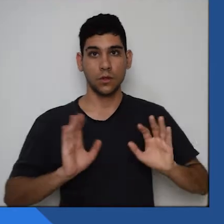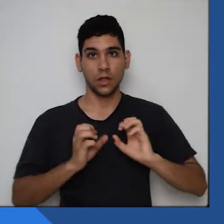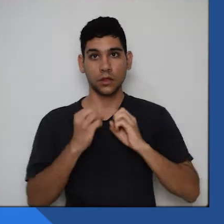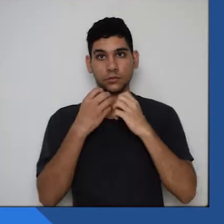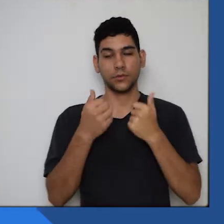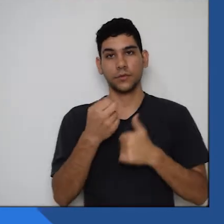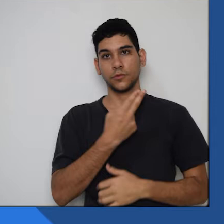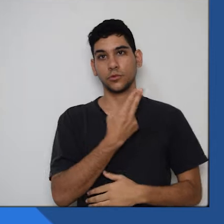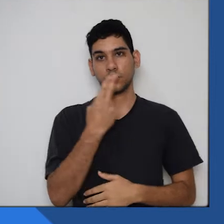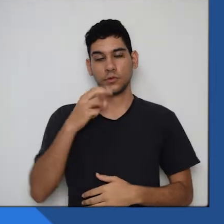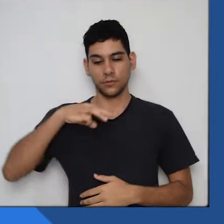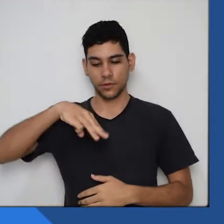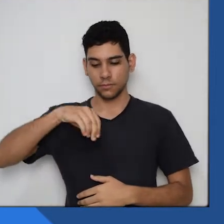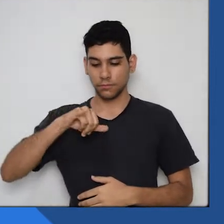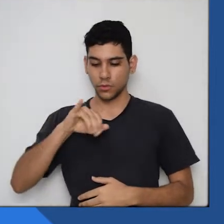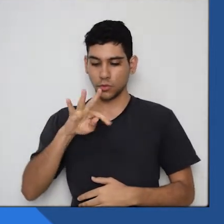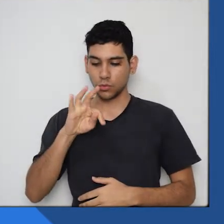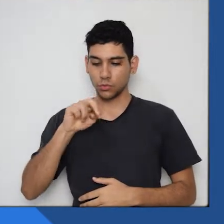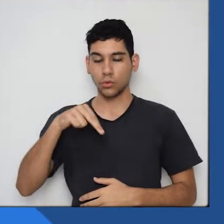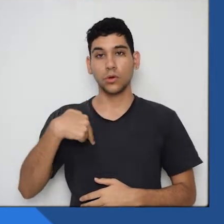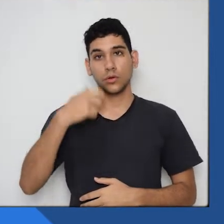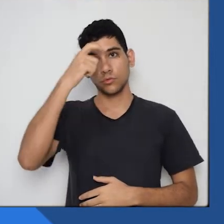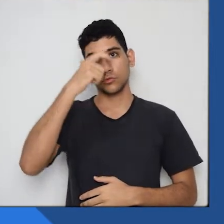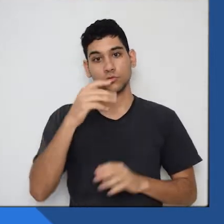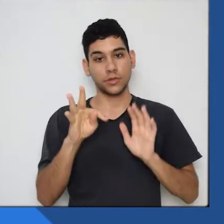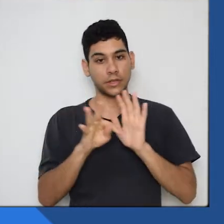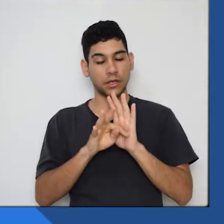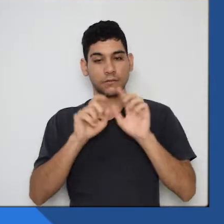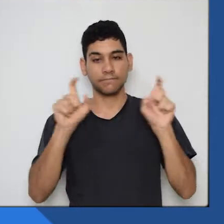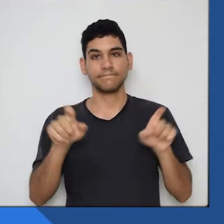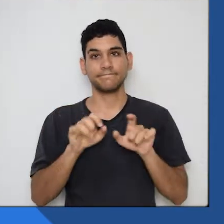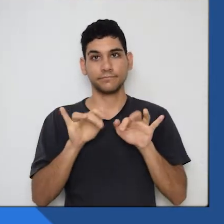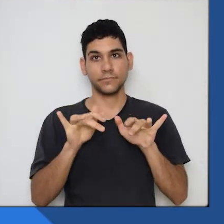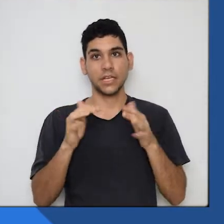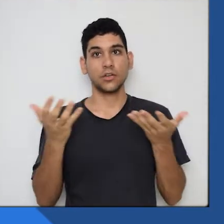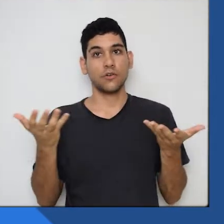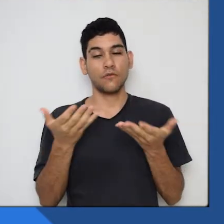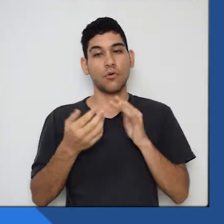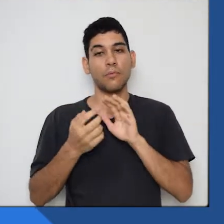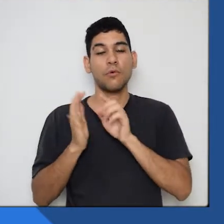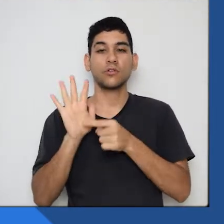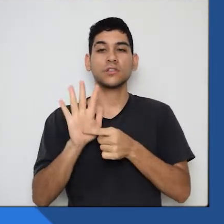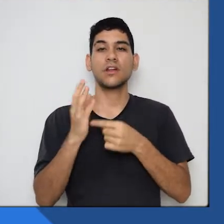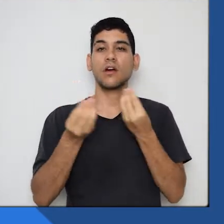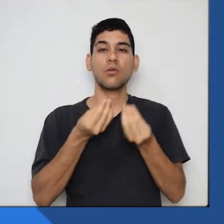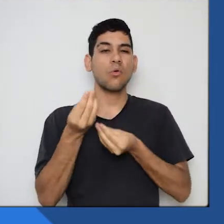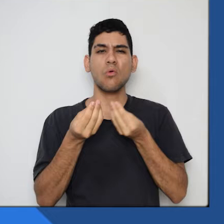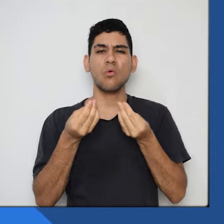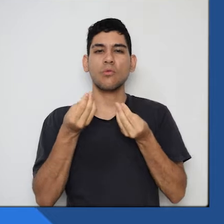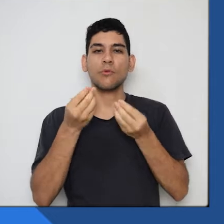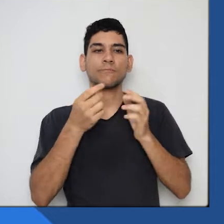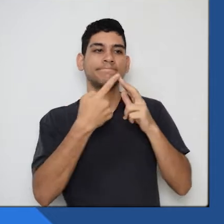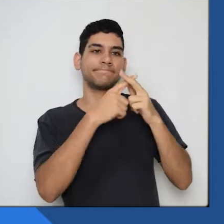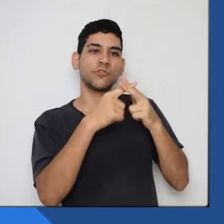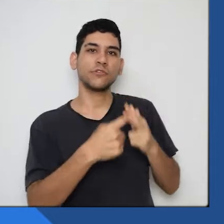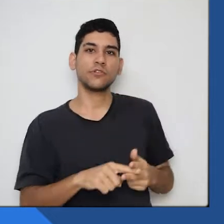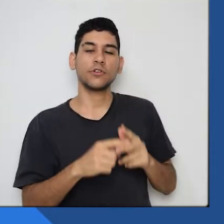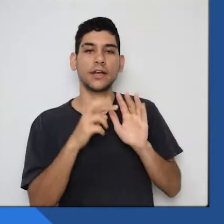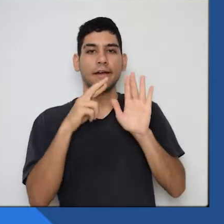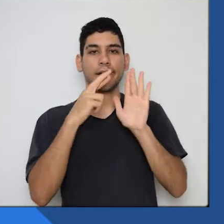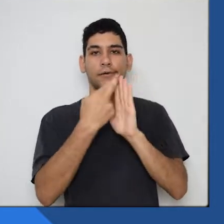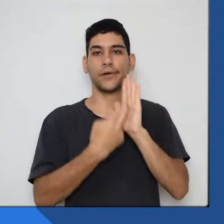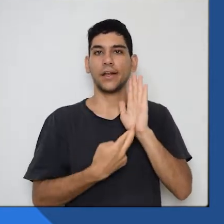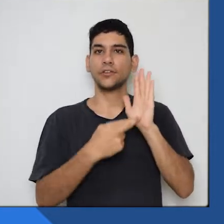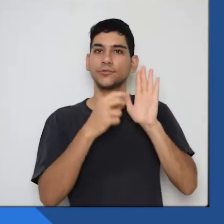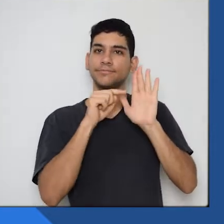Meu nome é Milton, eu sou técnico em informática e nesse vídeo eu vou mostrar para vocês como criar e configurar a atividade questionário